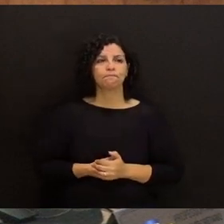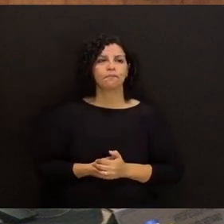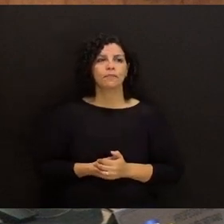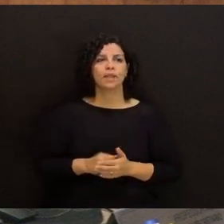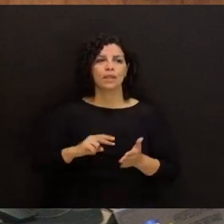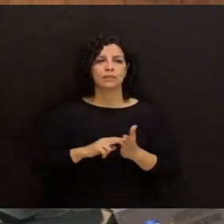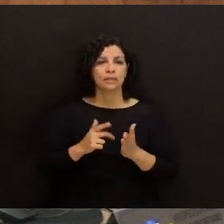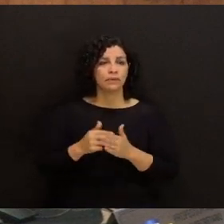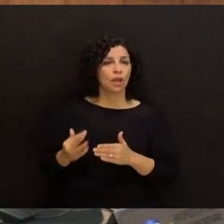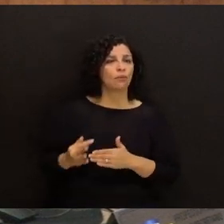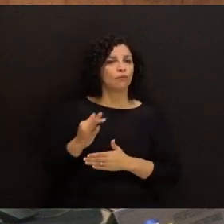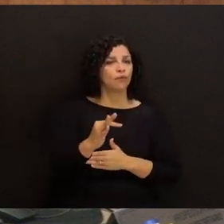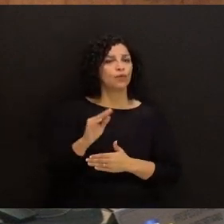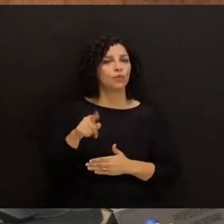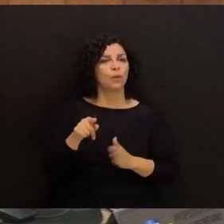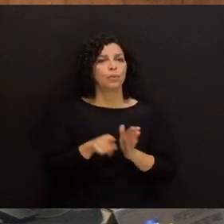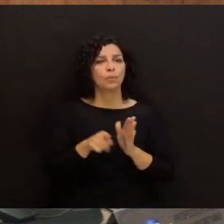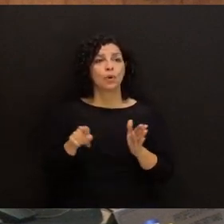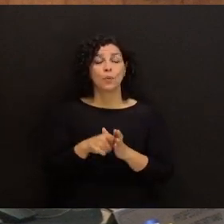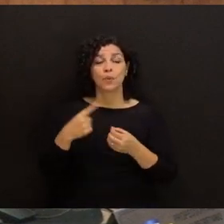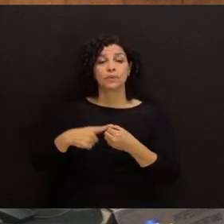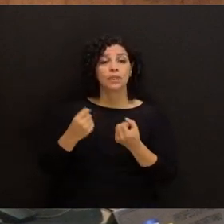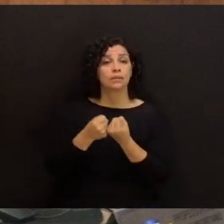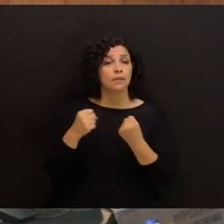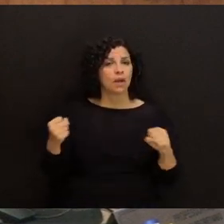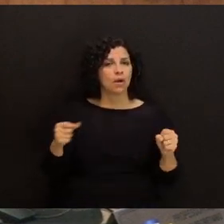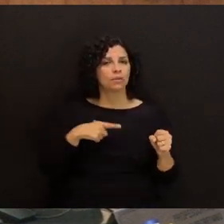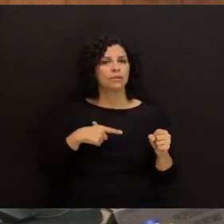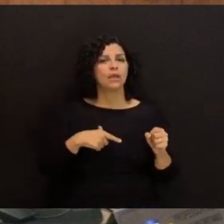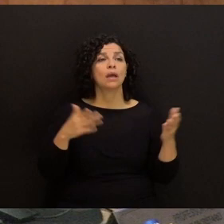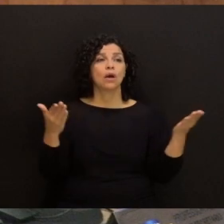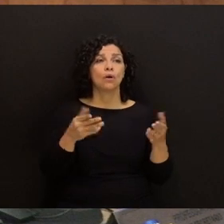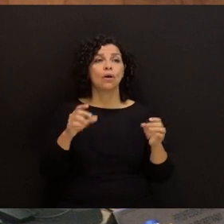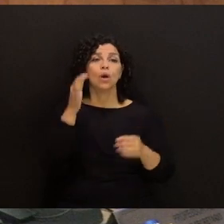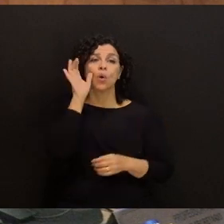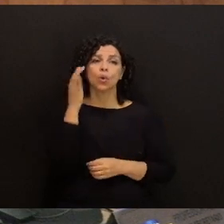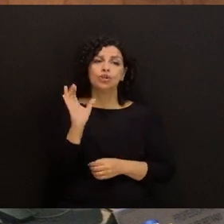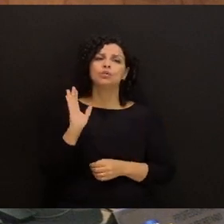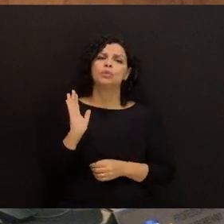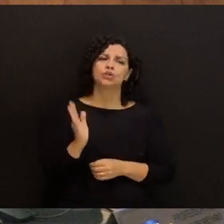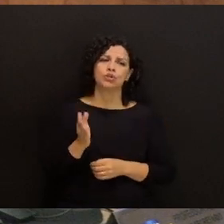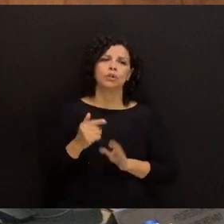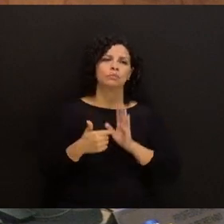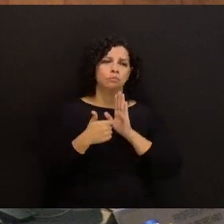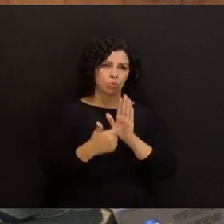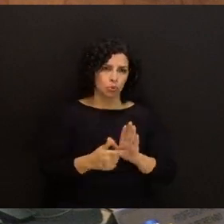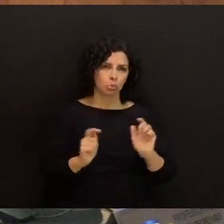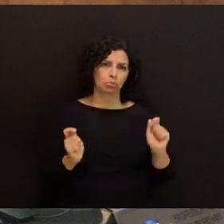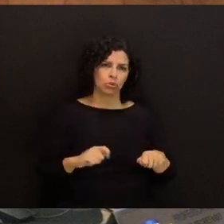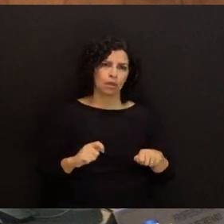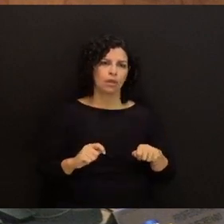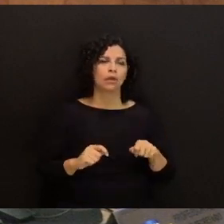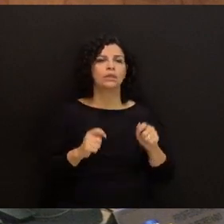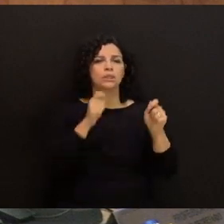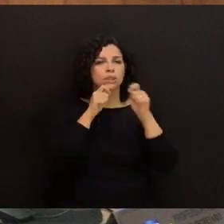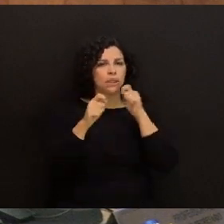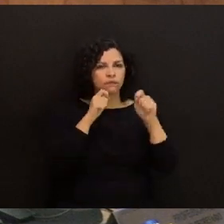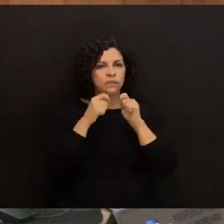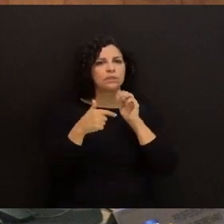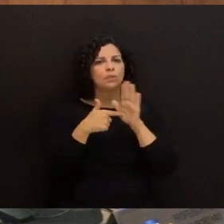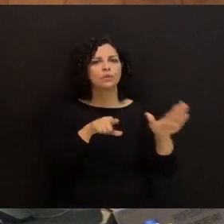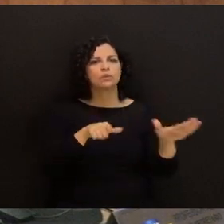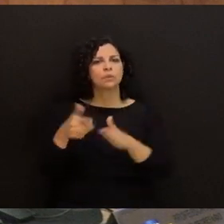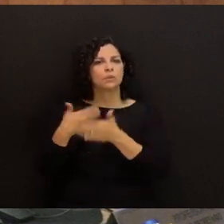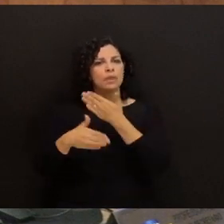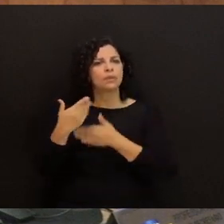tendência né nas grandes metrópoles inclusive Curitiba mostrou fez uma reportagem na semana